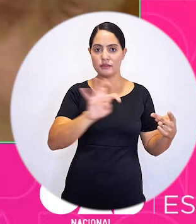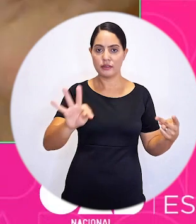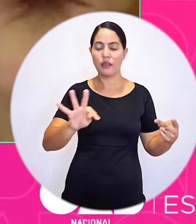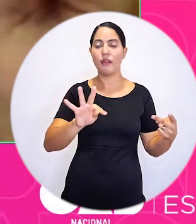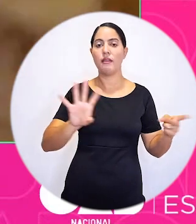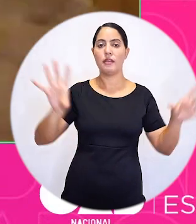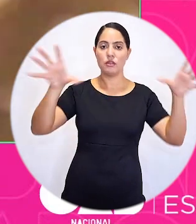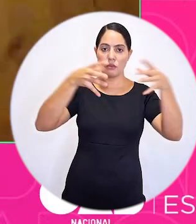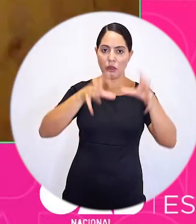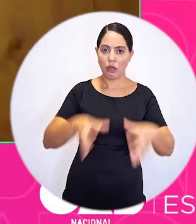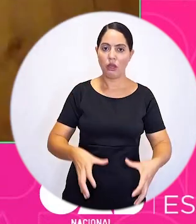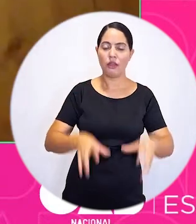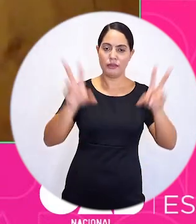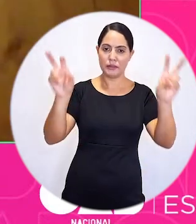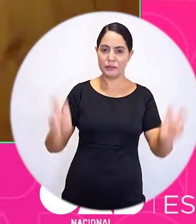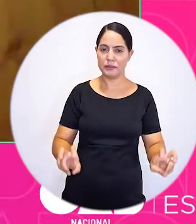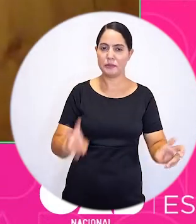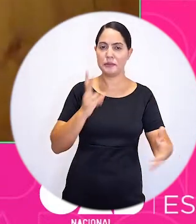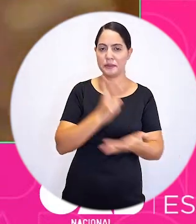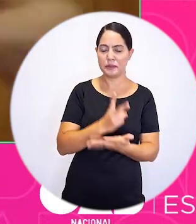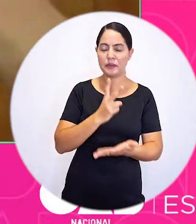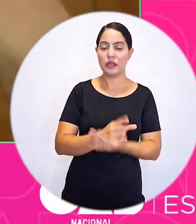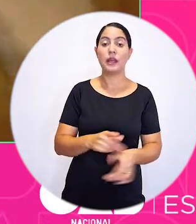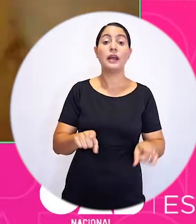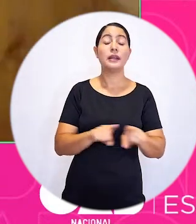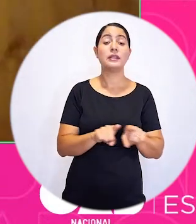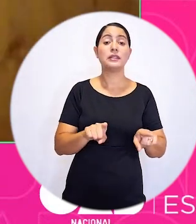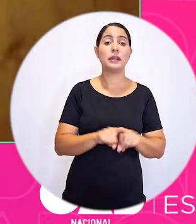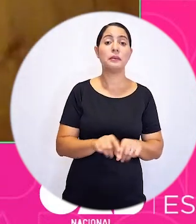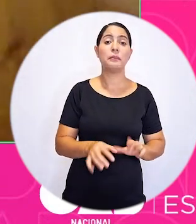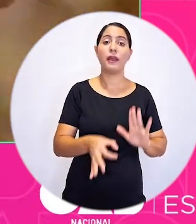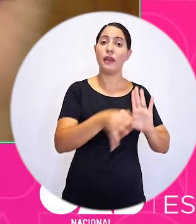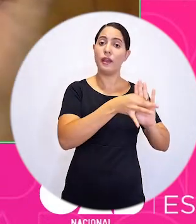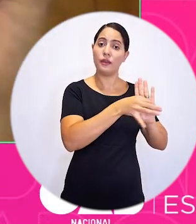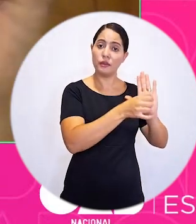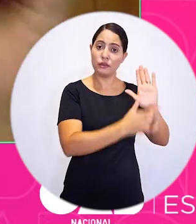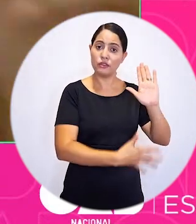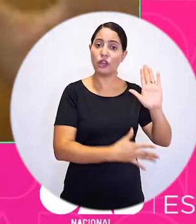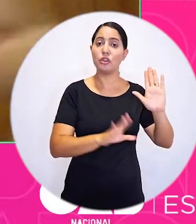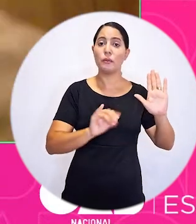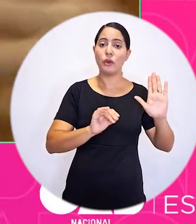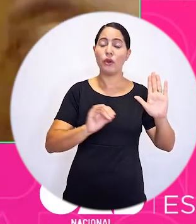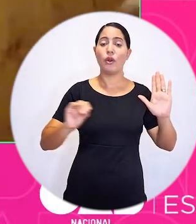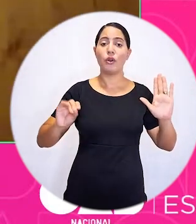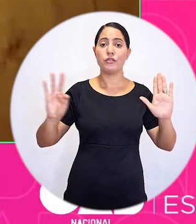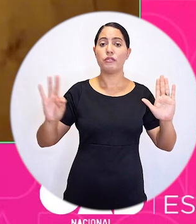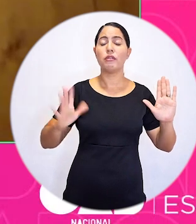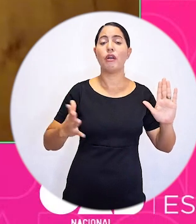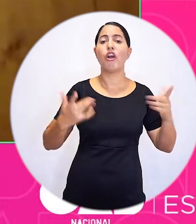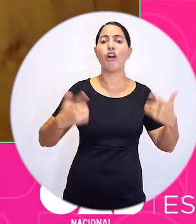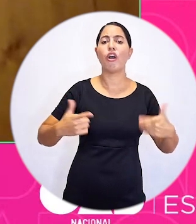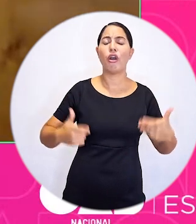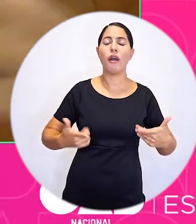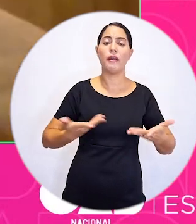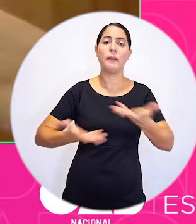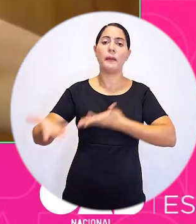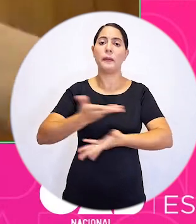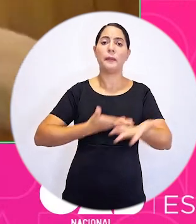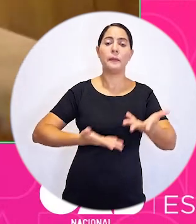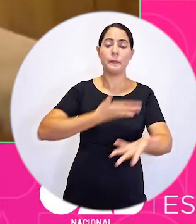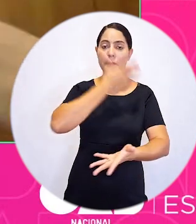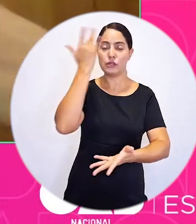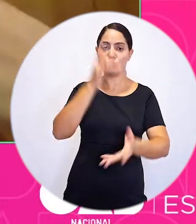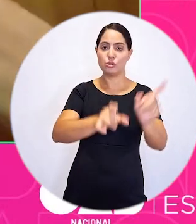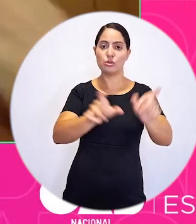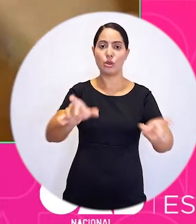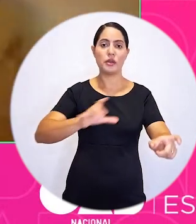de agrupamento, né? Chatbots de interação dos próprios tribunais, com